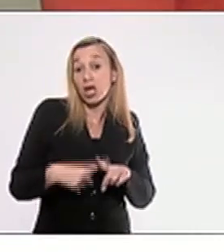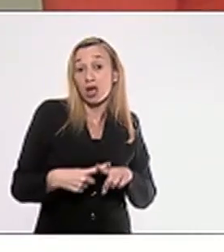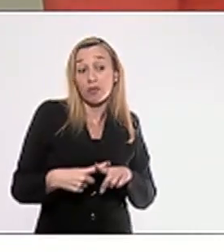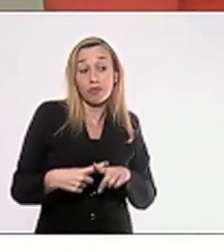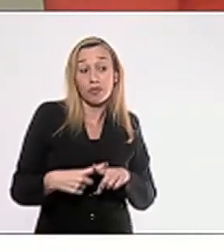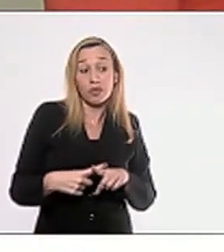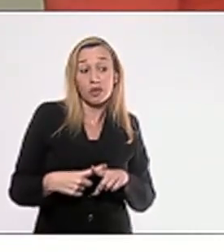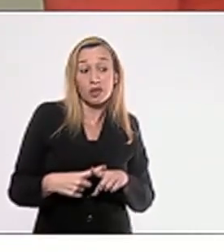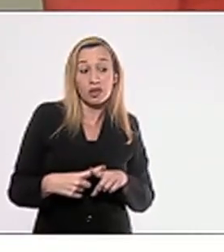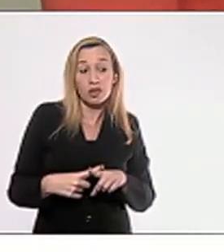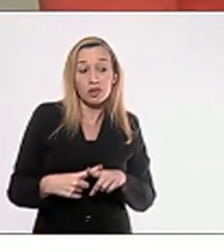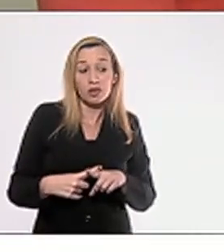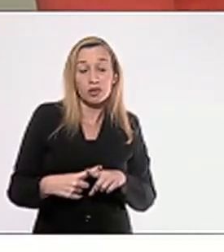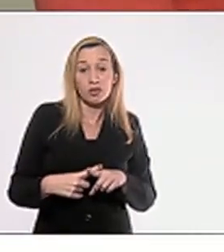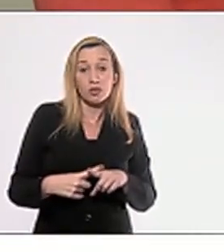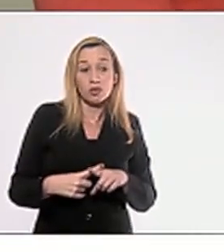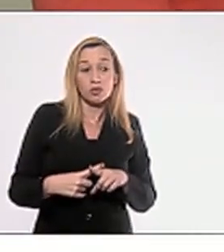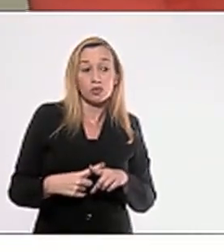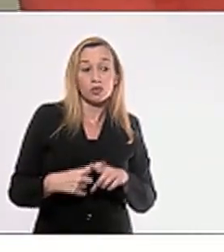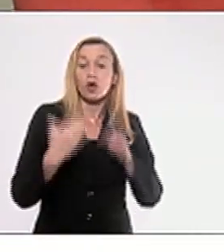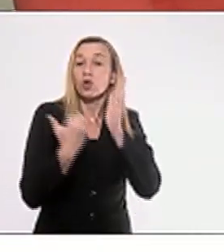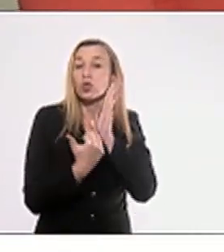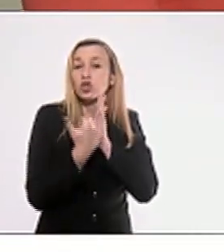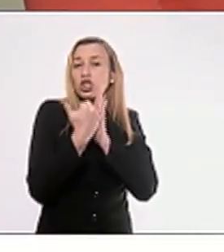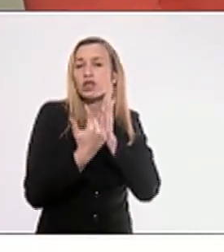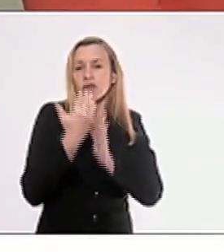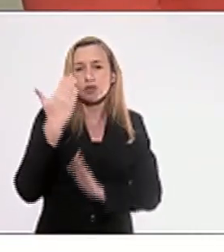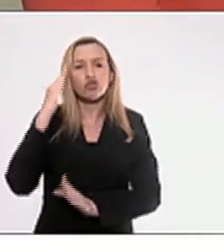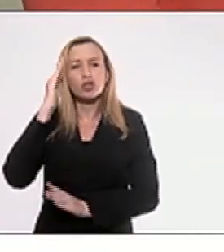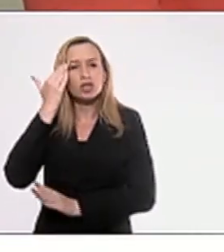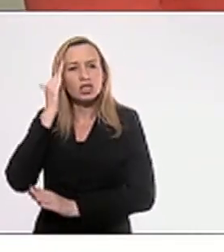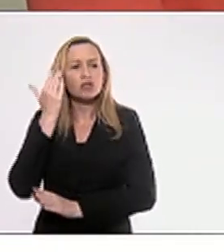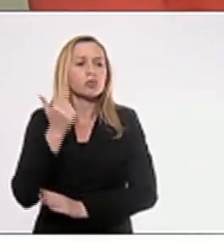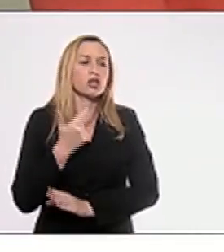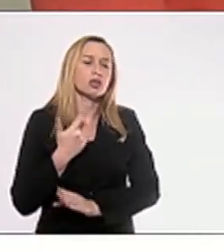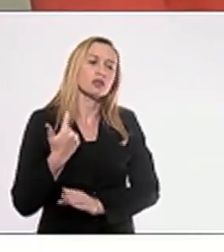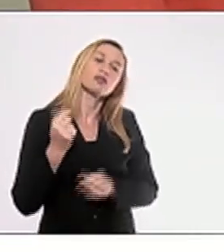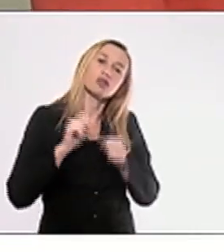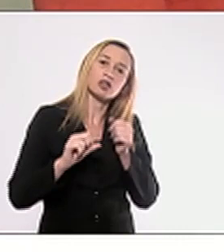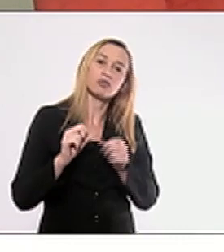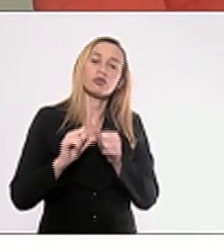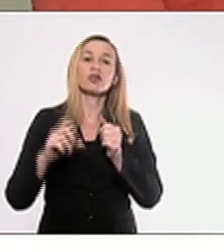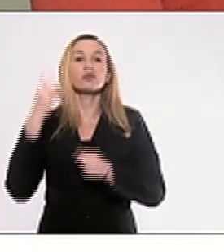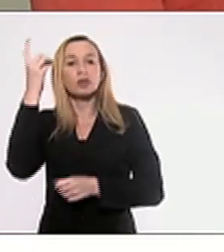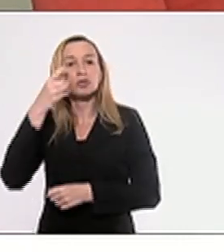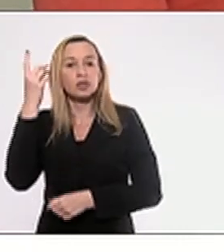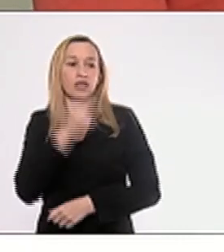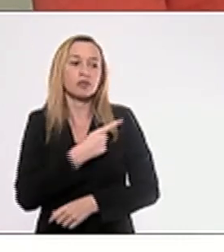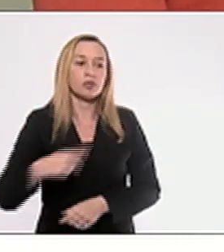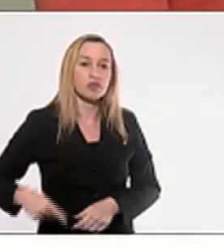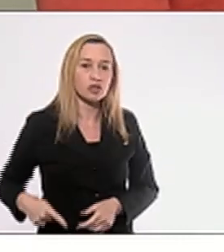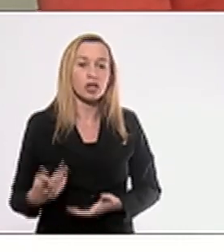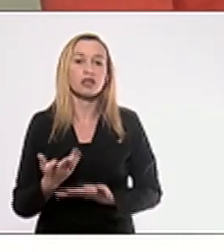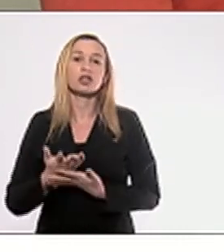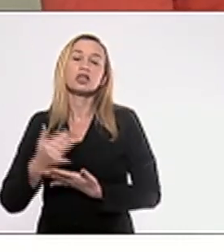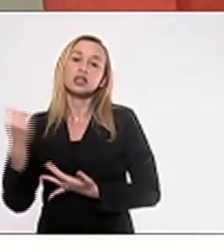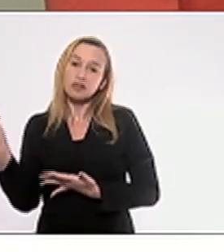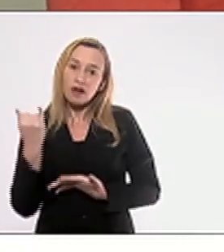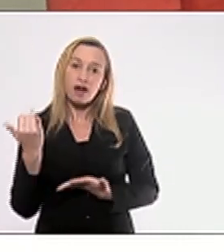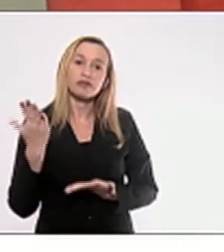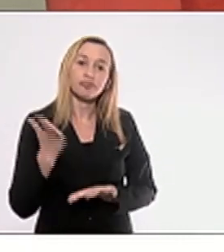até nivela o nível de entendimento, né? Feliz deputado presidente Jorge Felipe ter